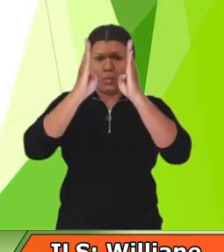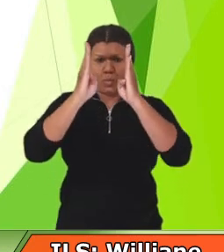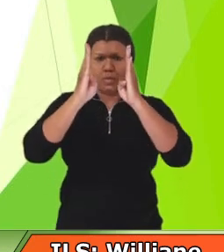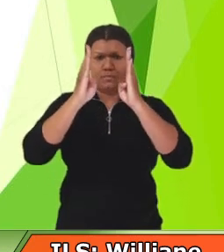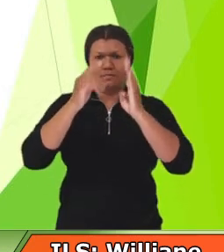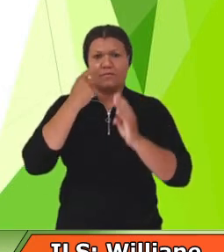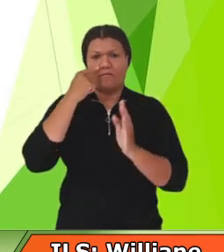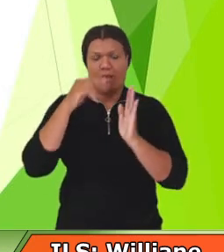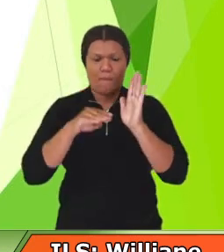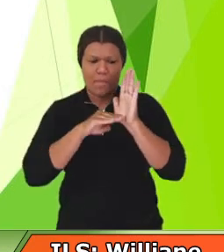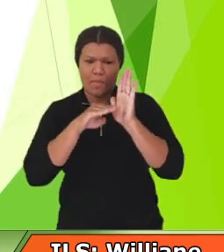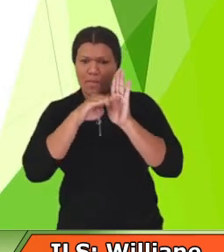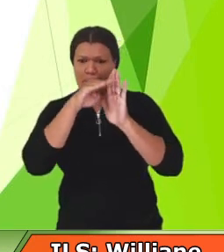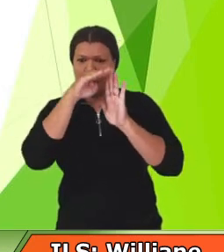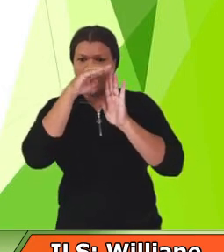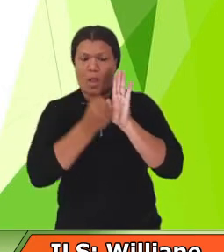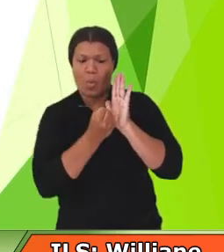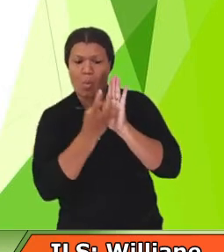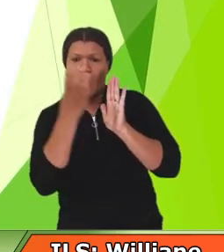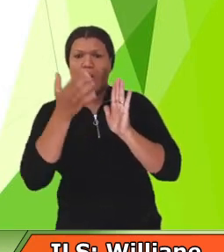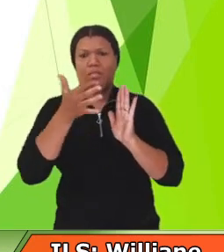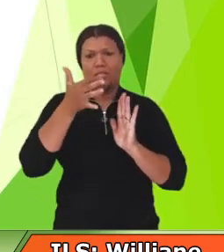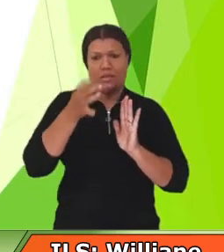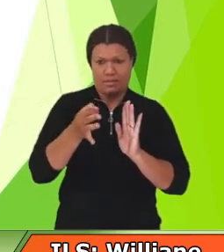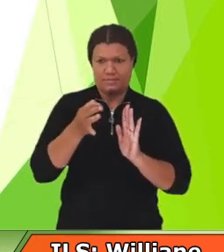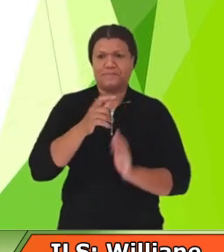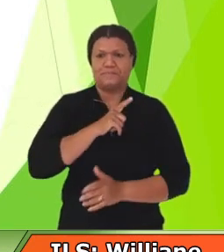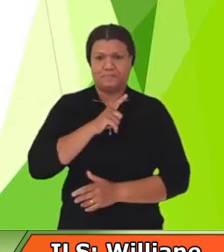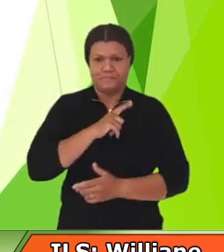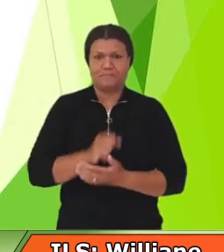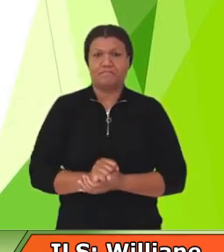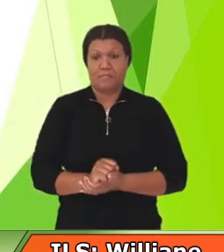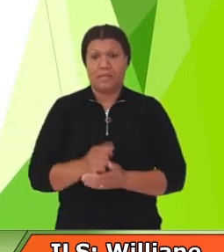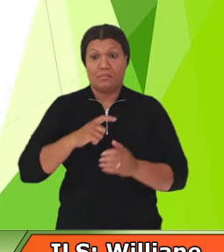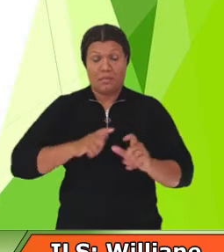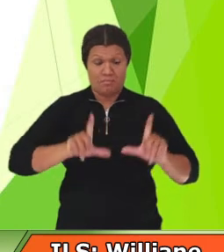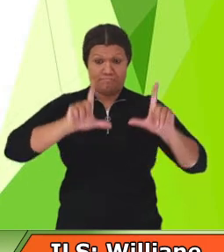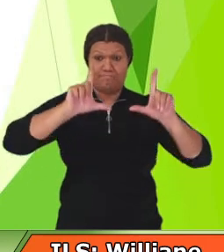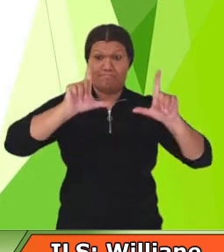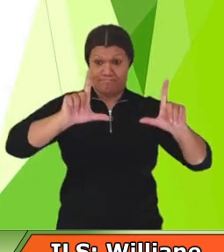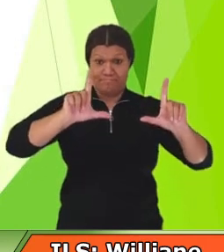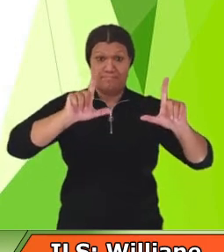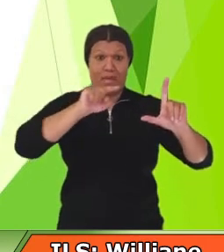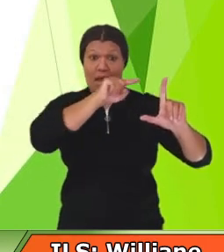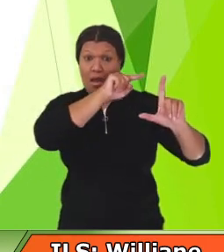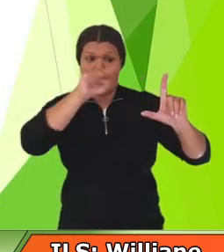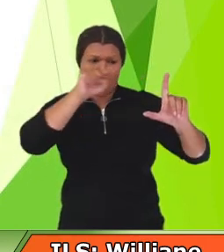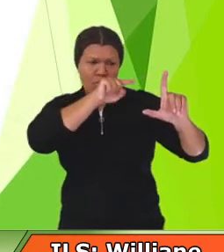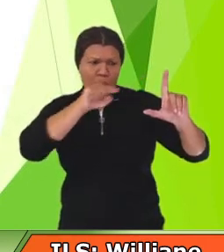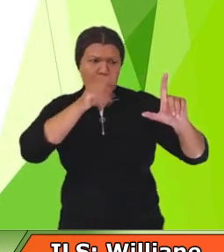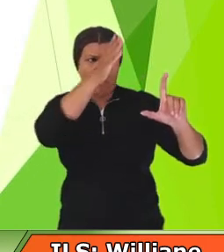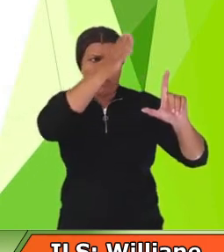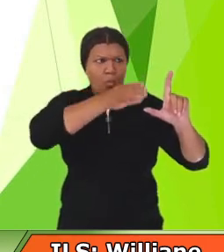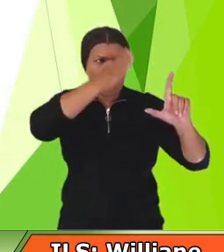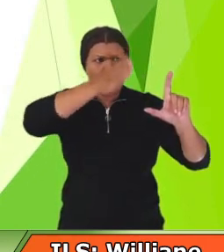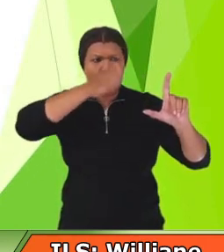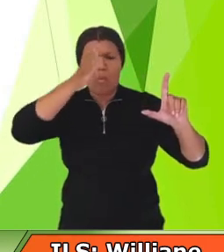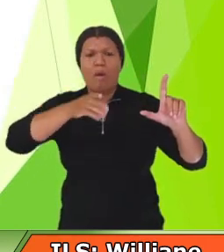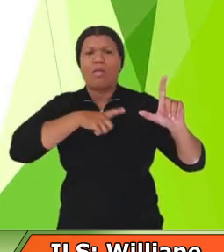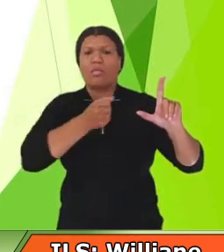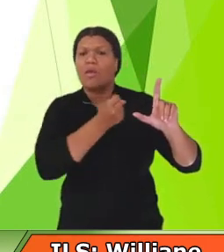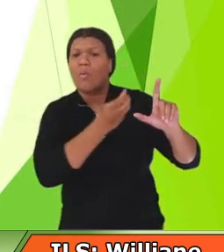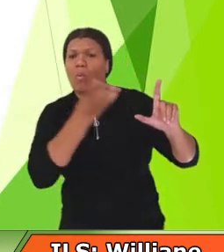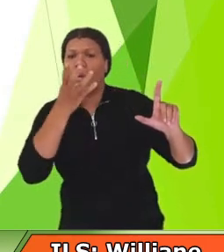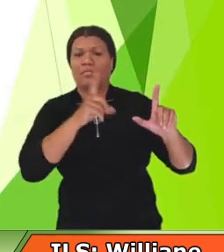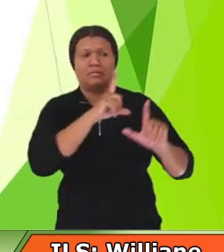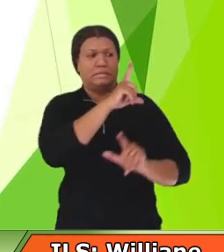10 cubinhos, 10 unidades. Na placa, nós temos a centena, ou seja, nós